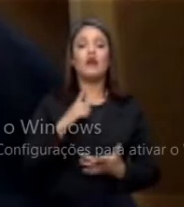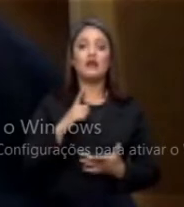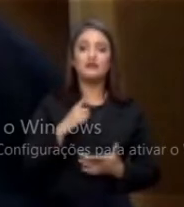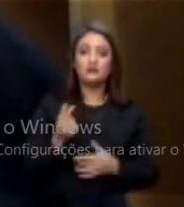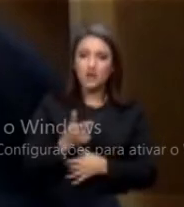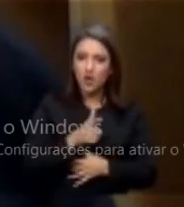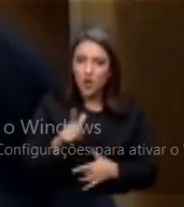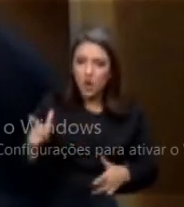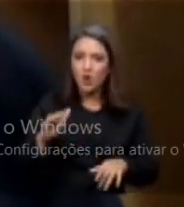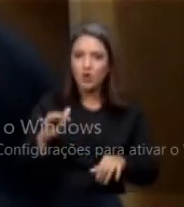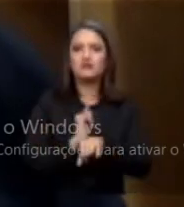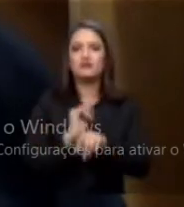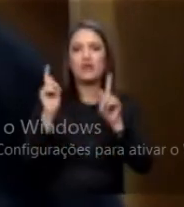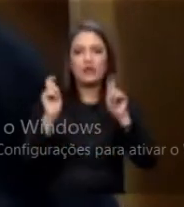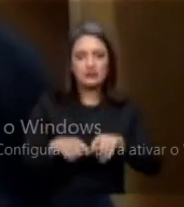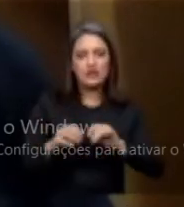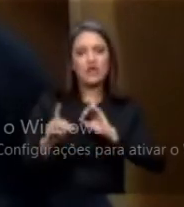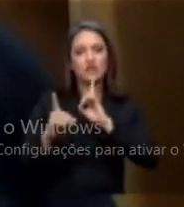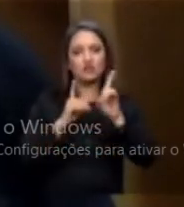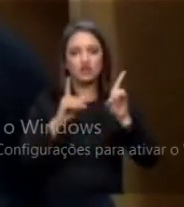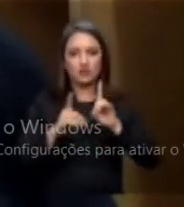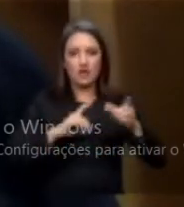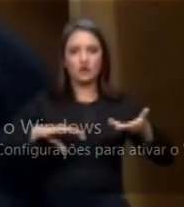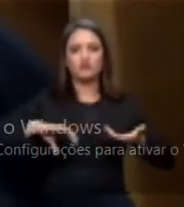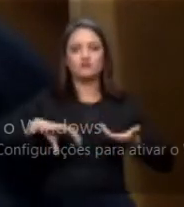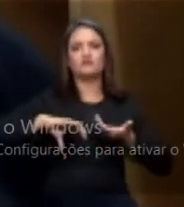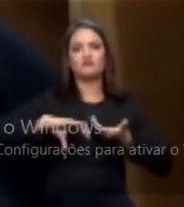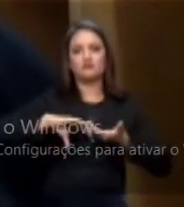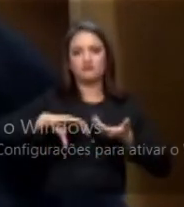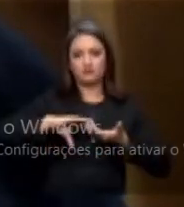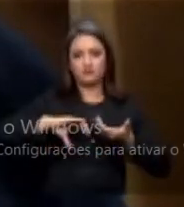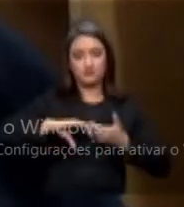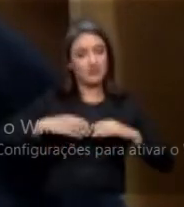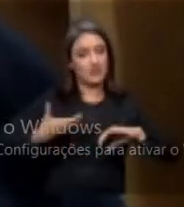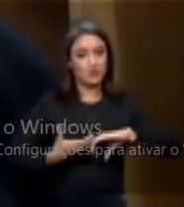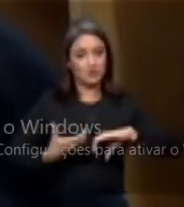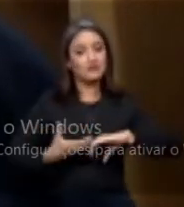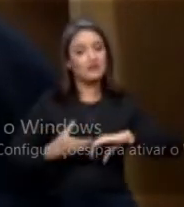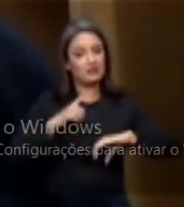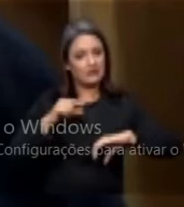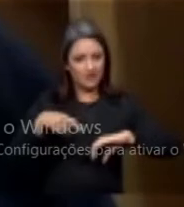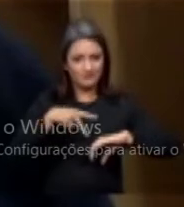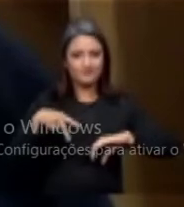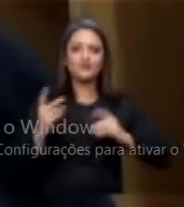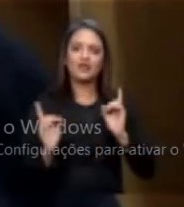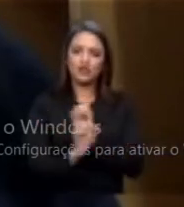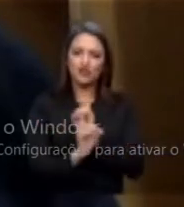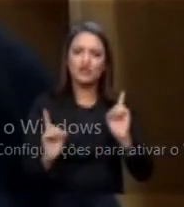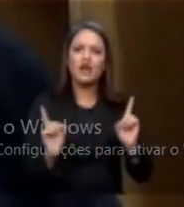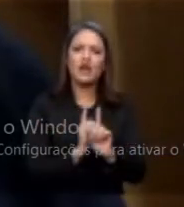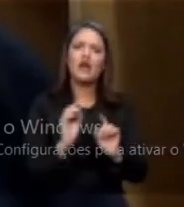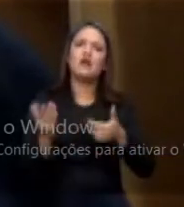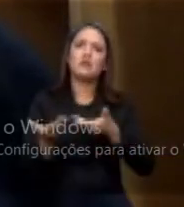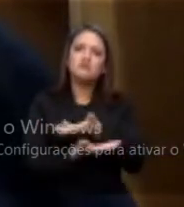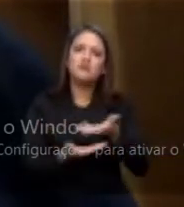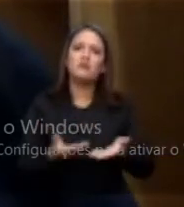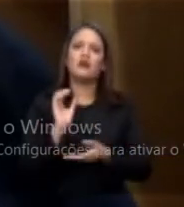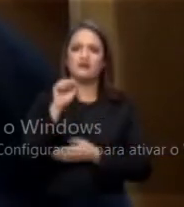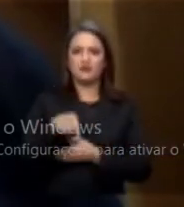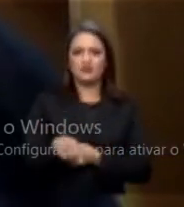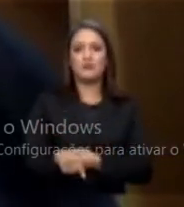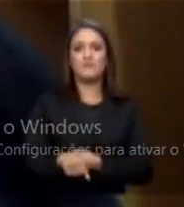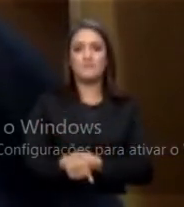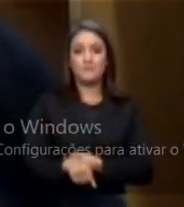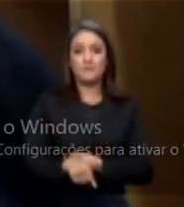e modos de diálogos entre as duas casas legislativas do que a nossa vã compreensão